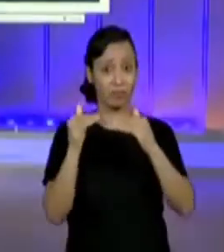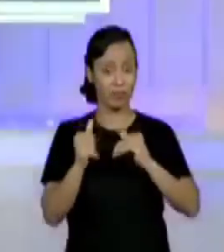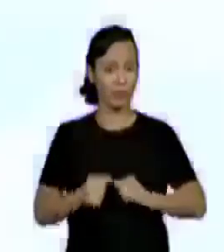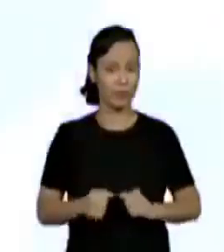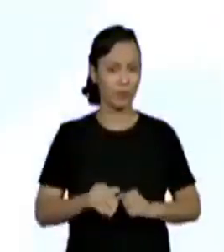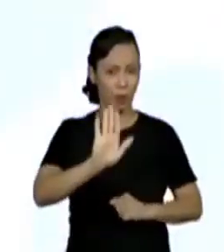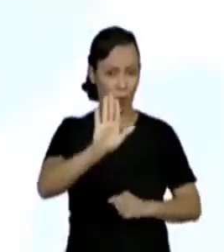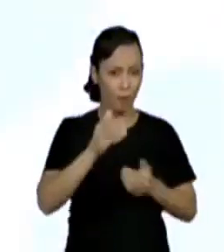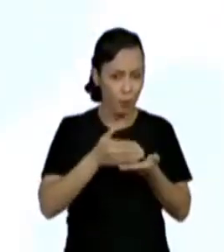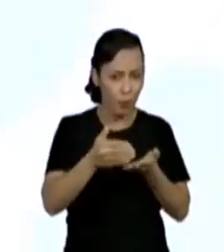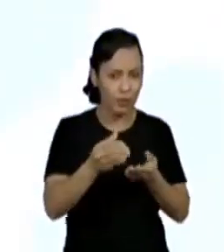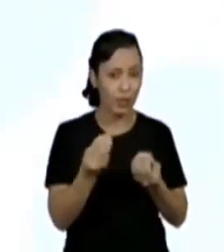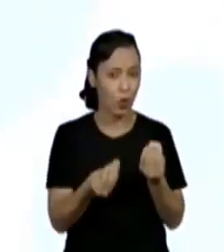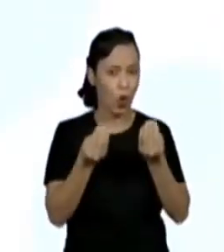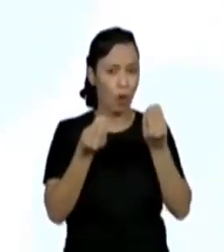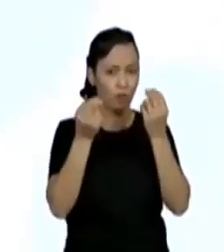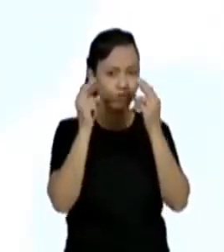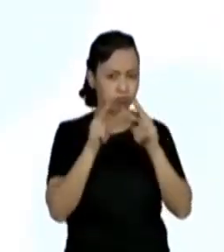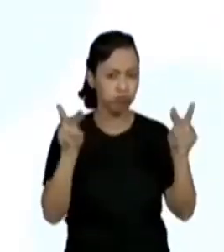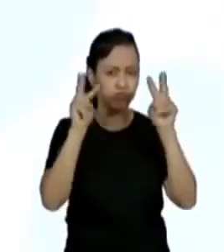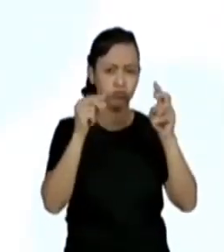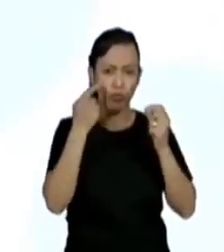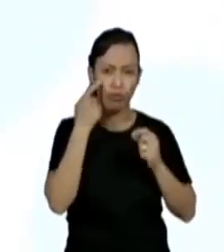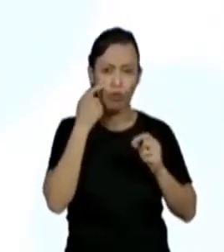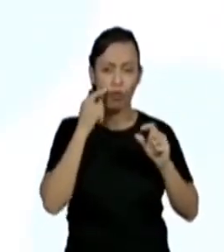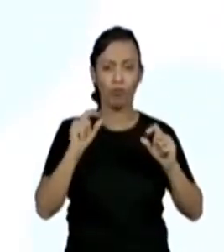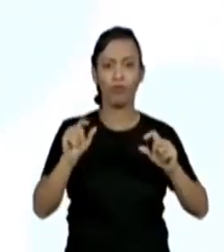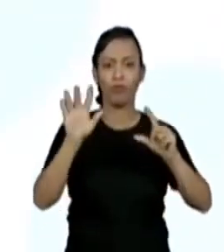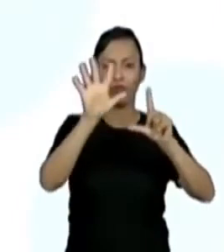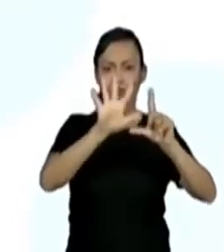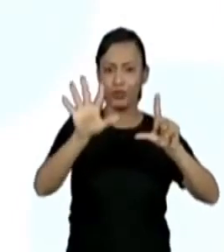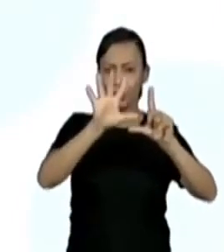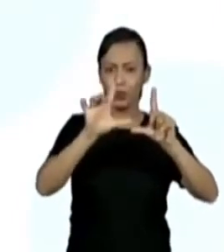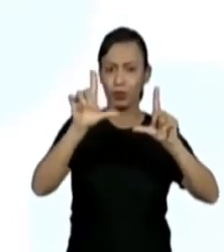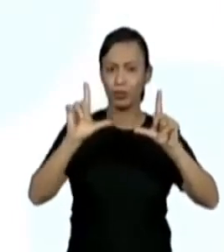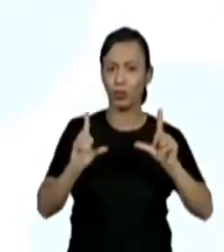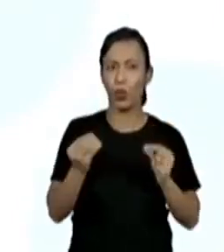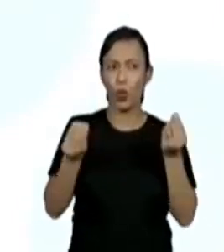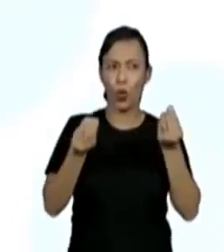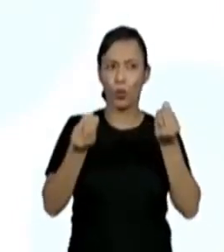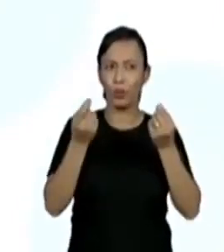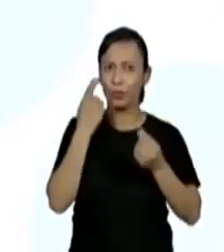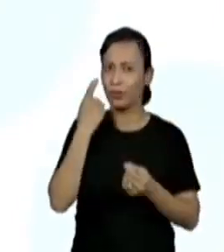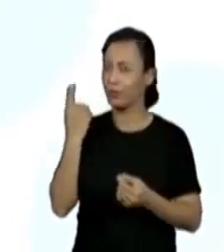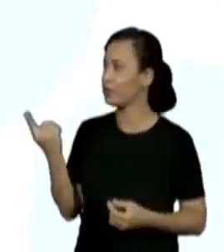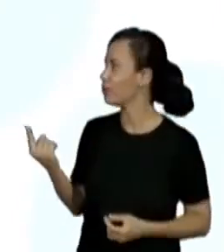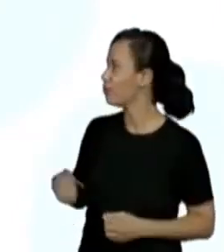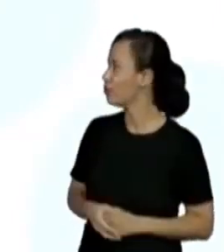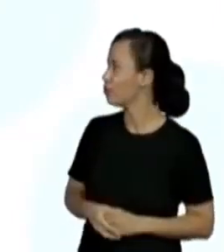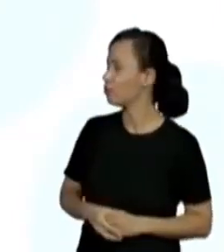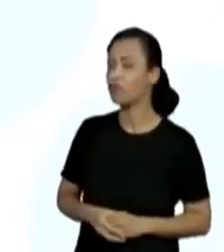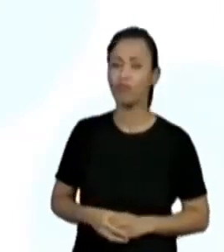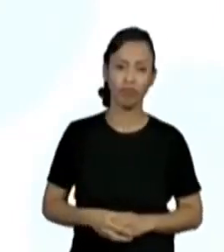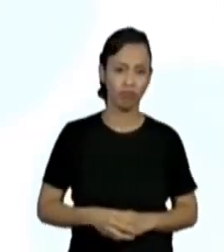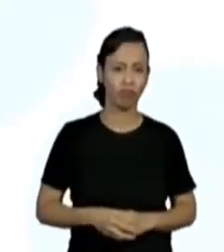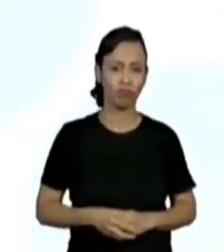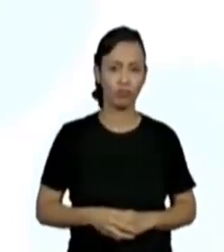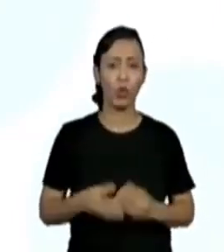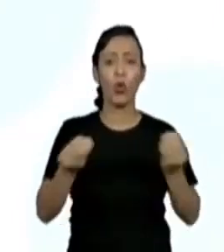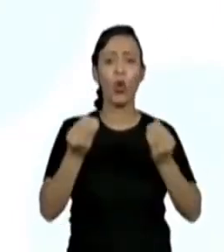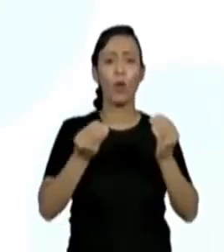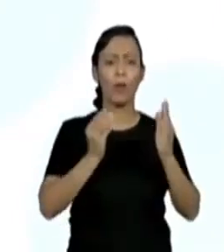Observe eu tenho uma figura na tela e essa figura está dividida então em